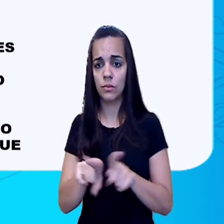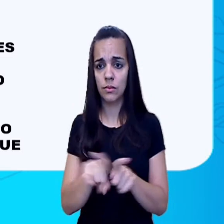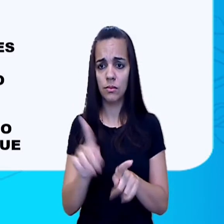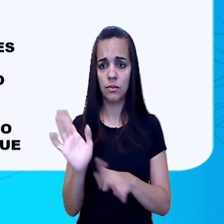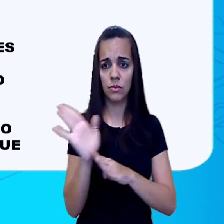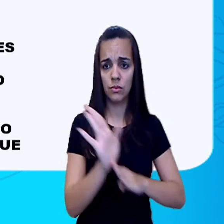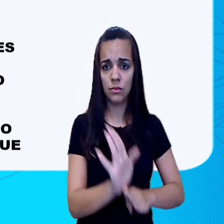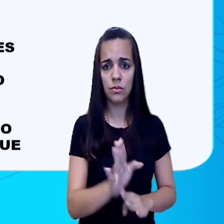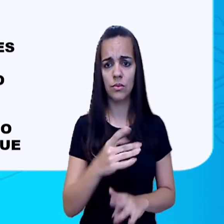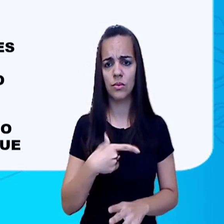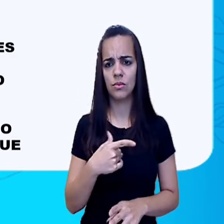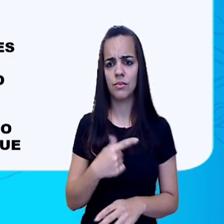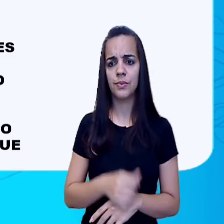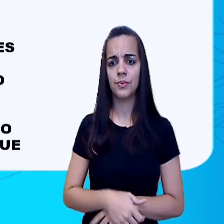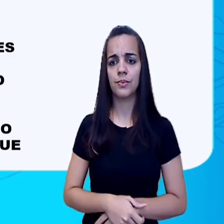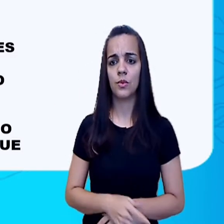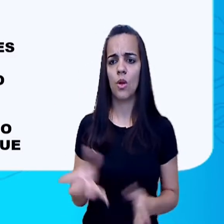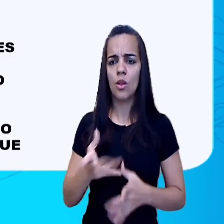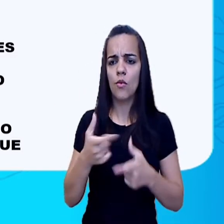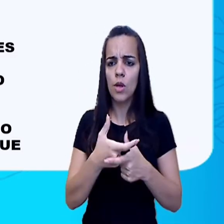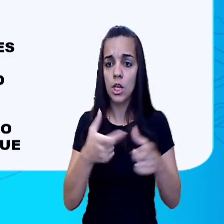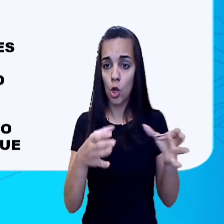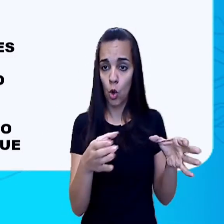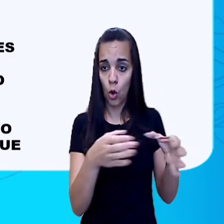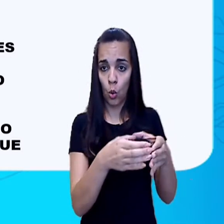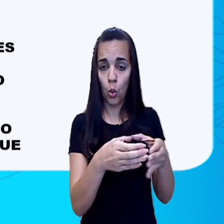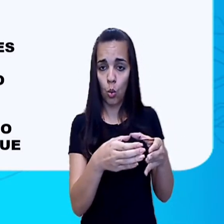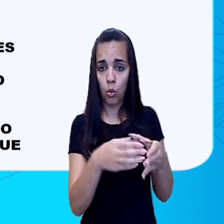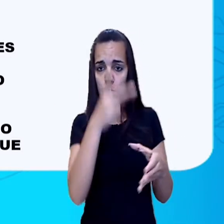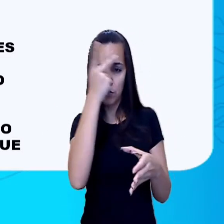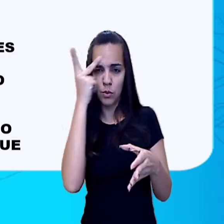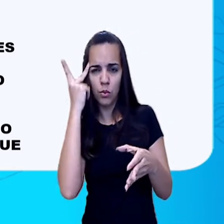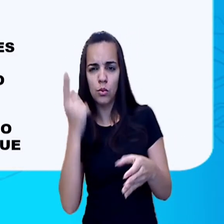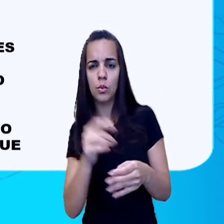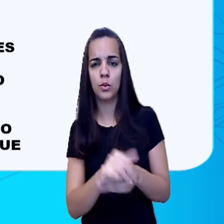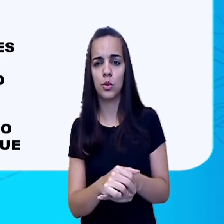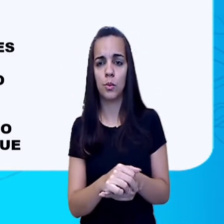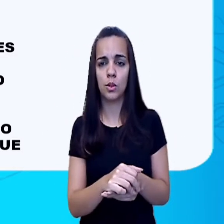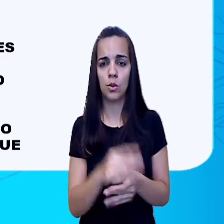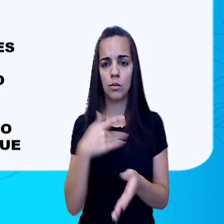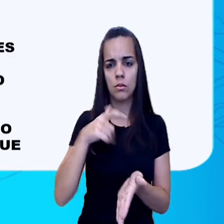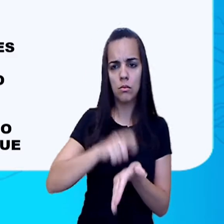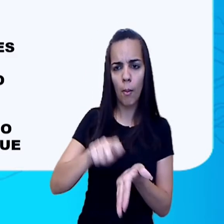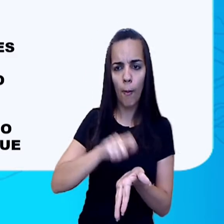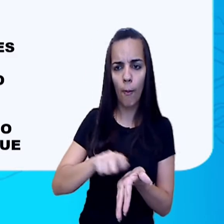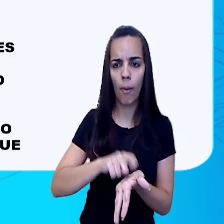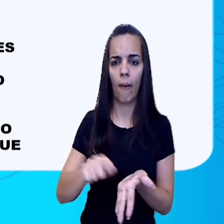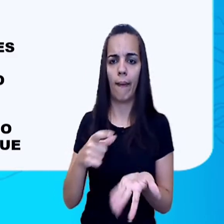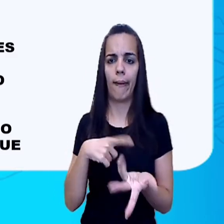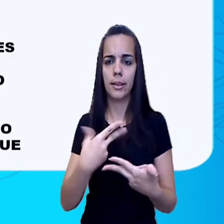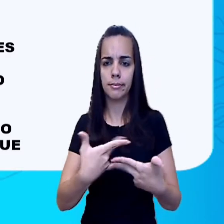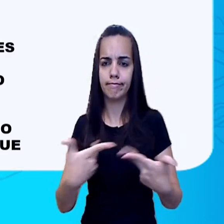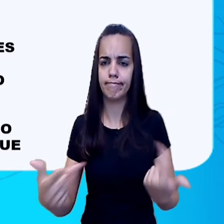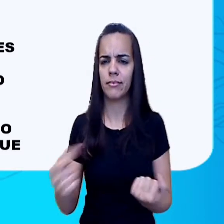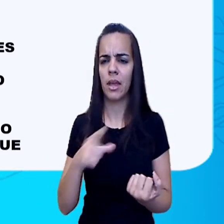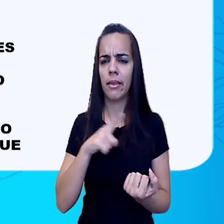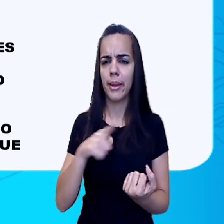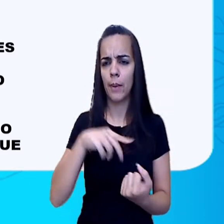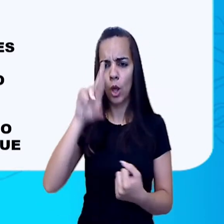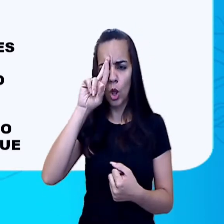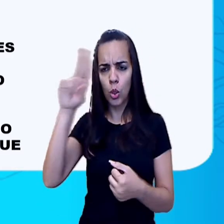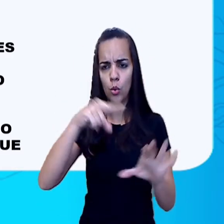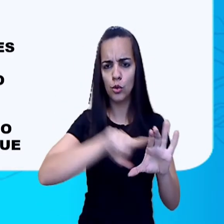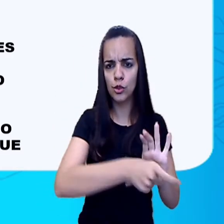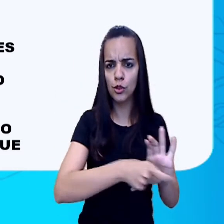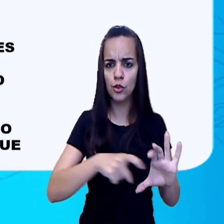Cláudio Manuel da Costa e proprietário de Minas, Inácio de Alvarenga e o padre